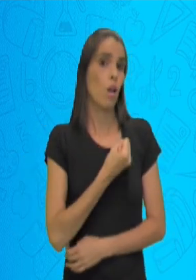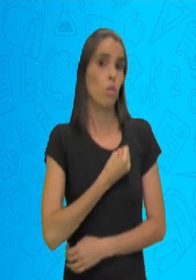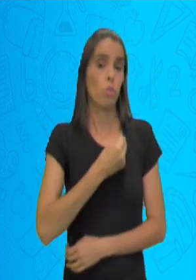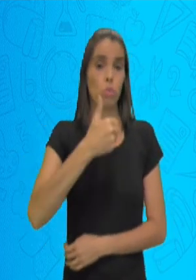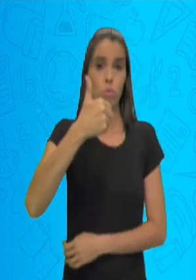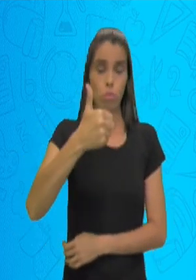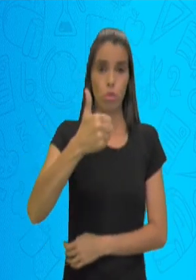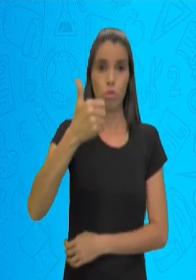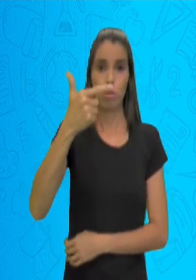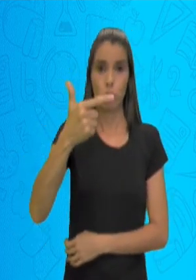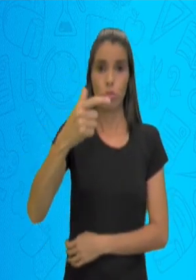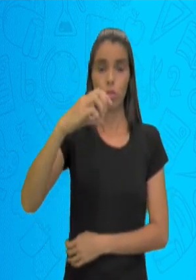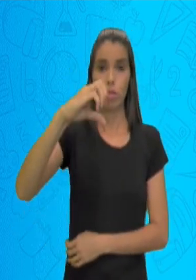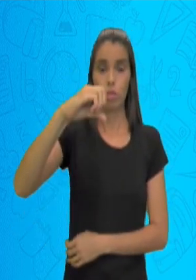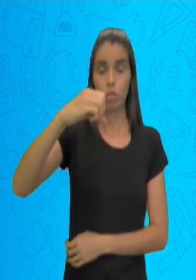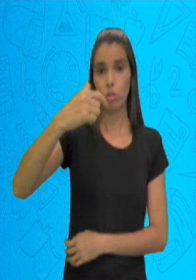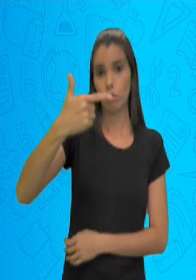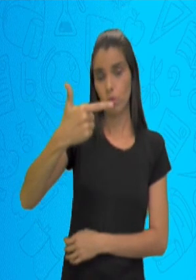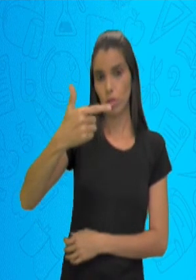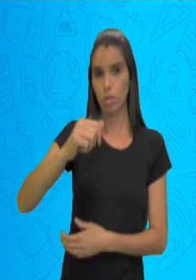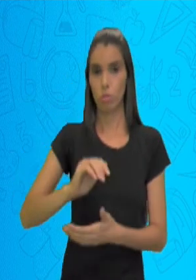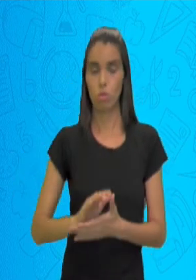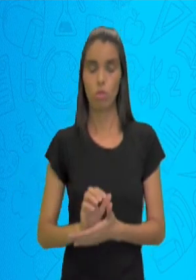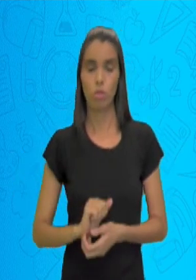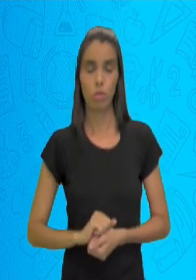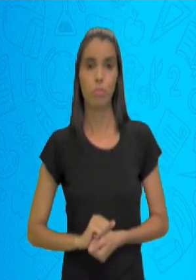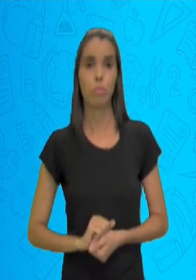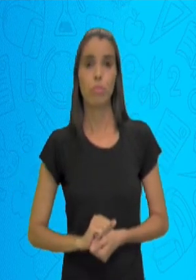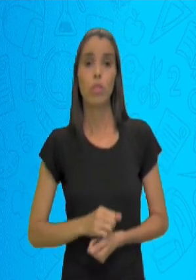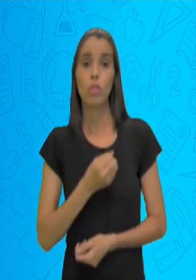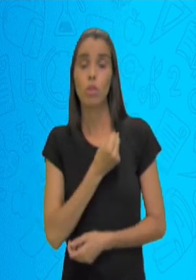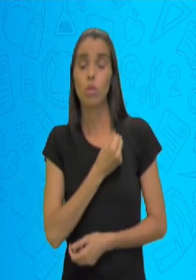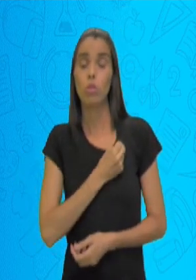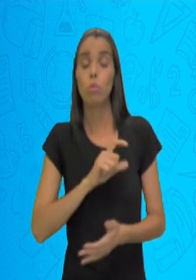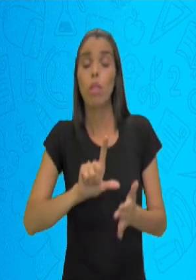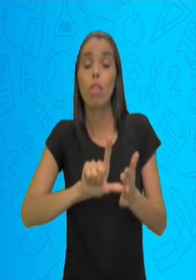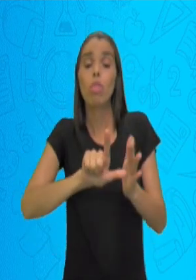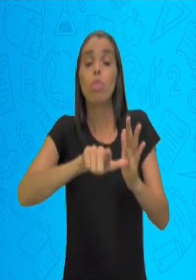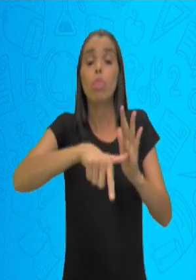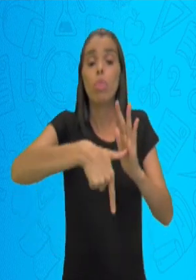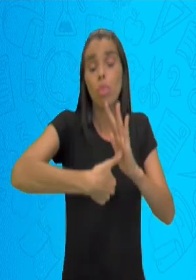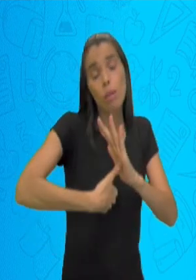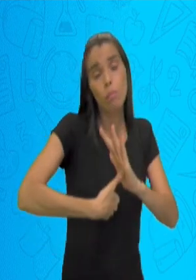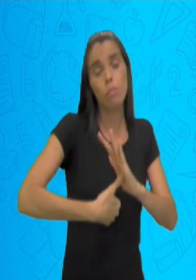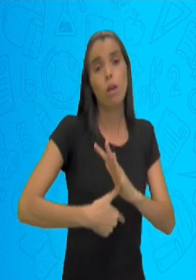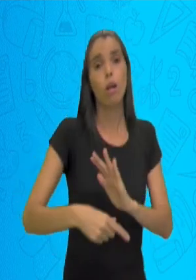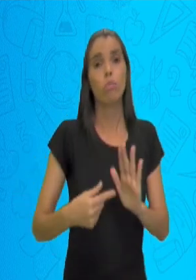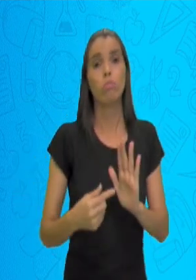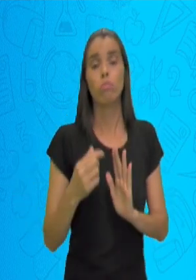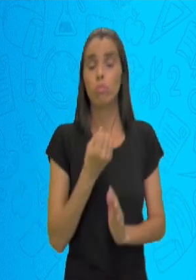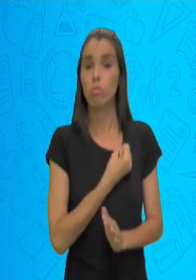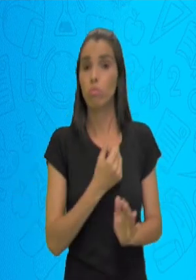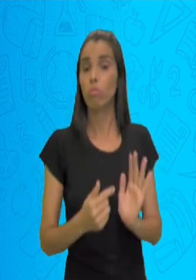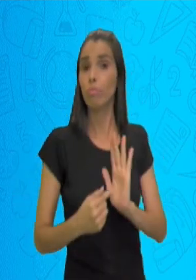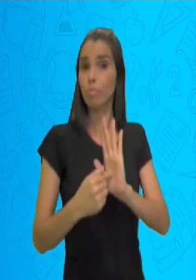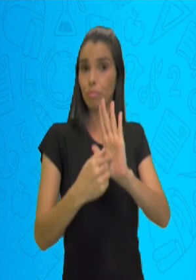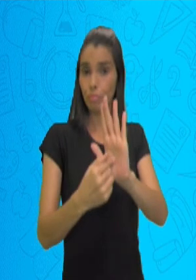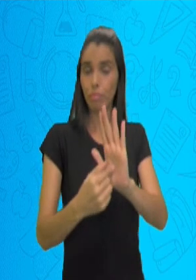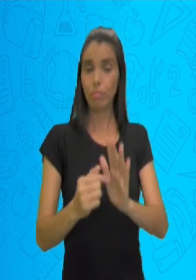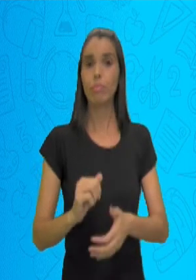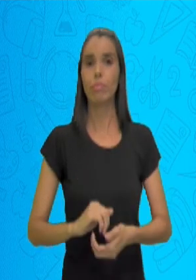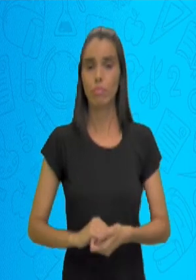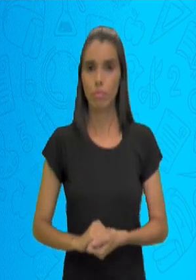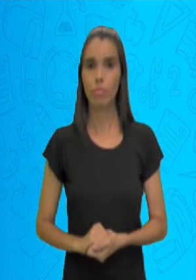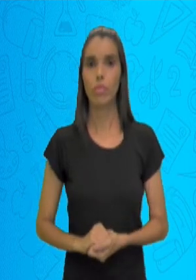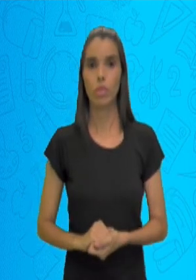1292. E o seu sucessor, ou seja, um depois, nós vamos olhar o 3 também, que é a